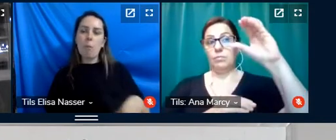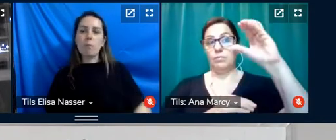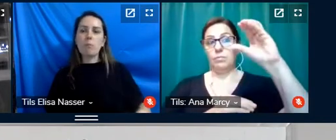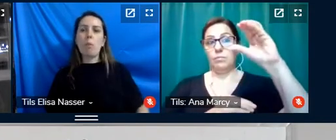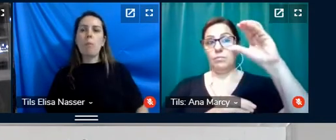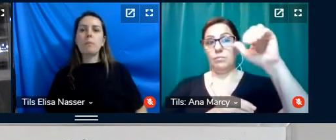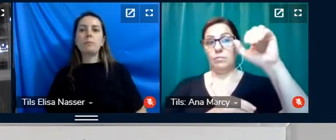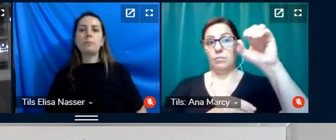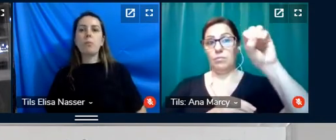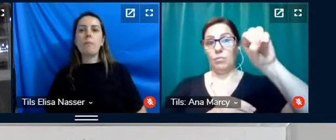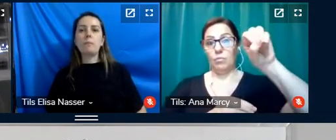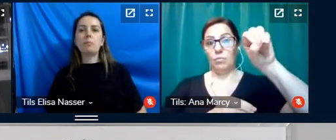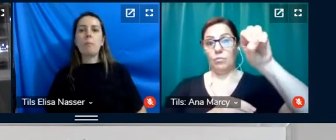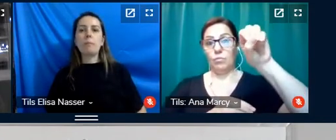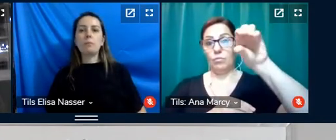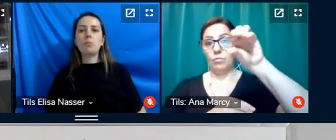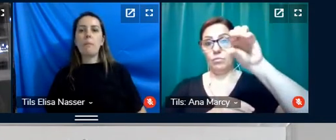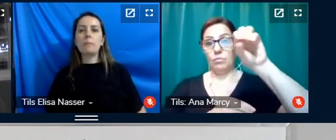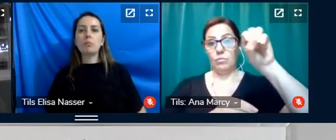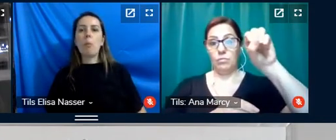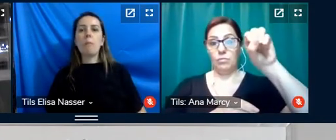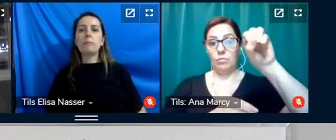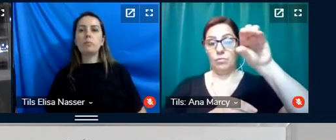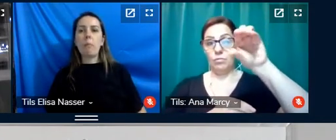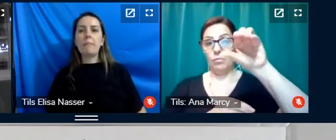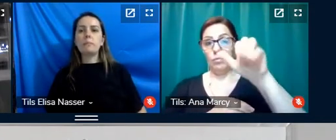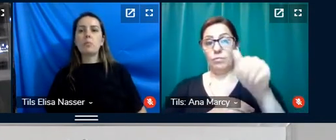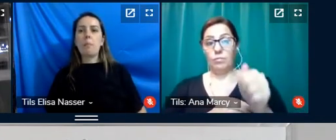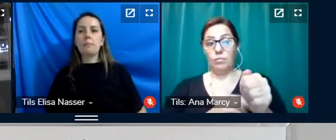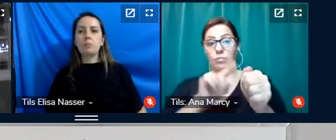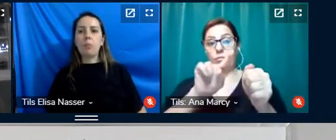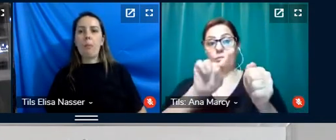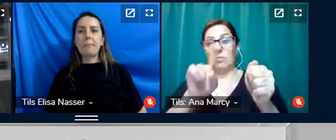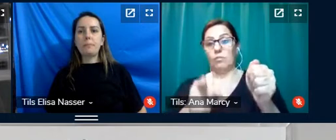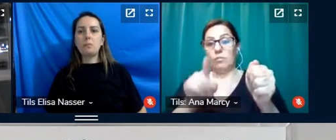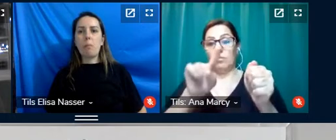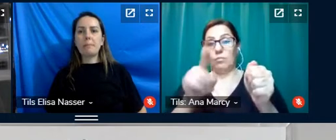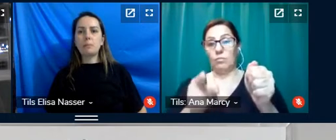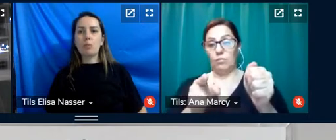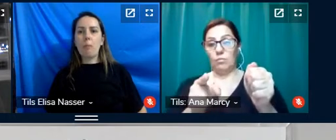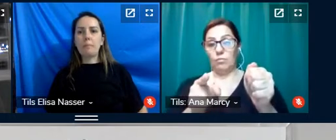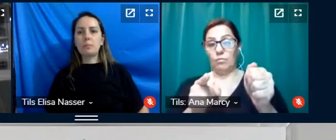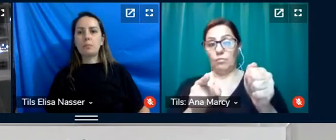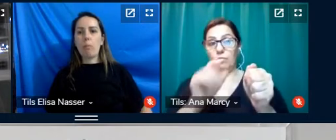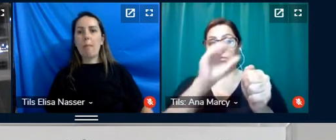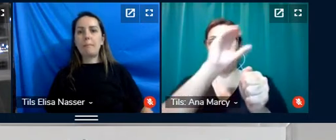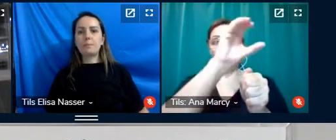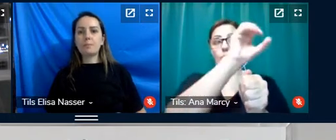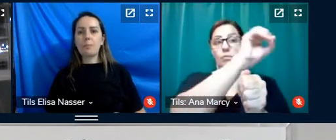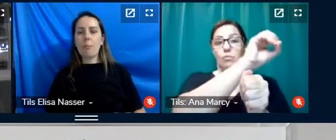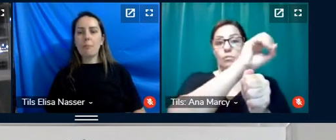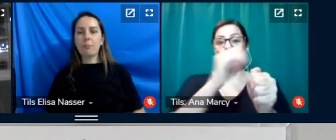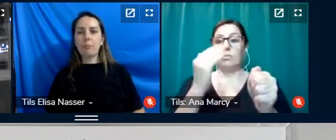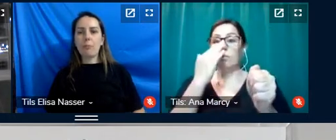oposto se o ângulo alfa estiver aqui. Porque quem é o adjacente é o que forma o ângulo,